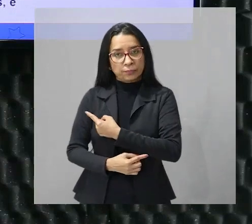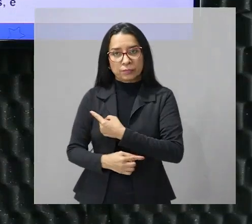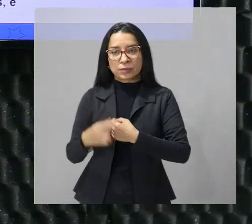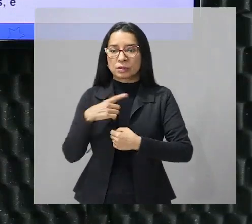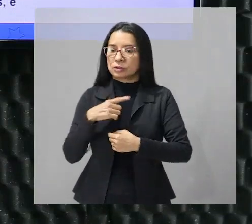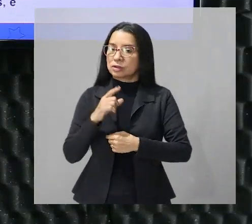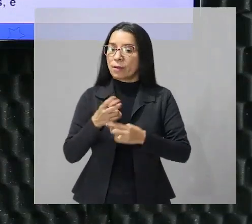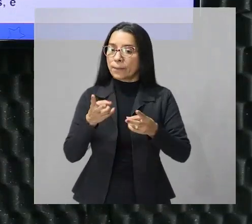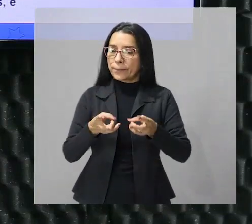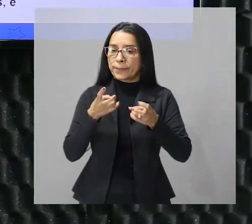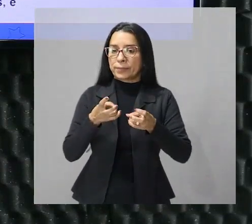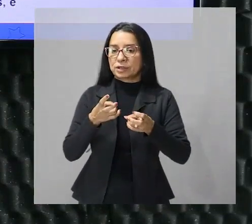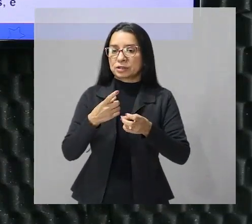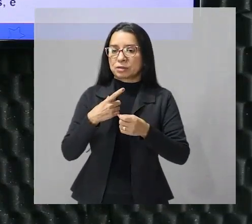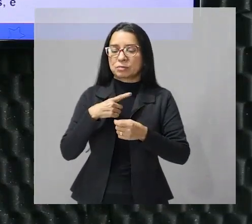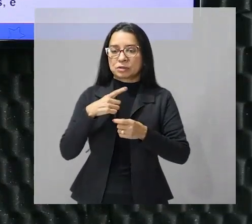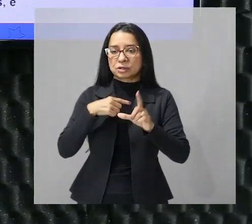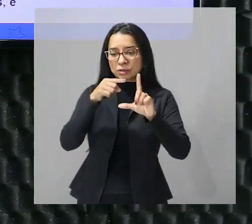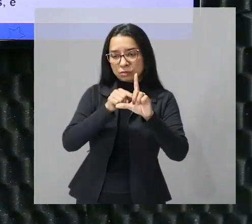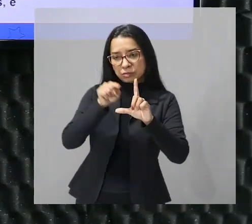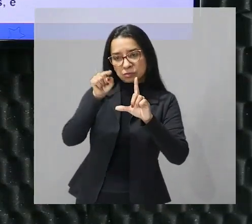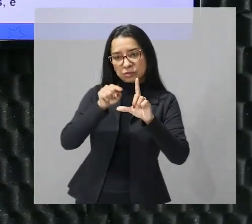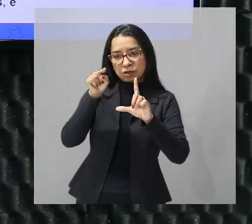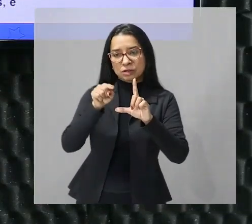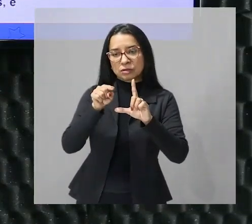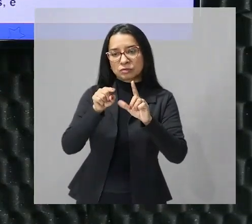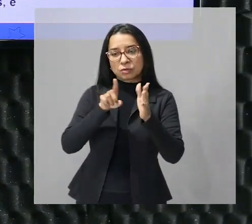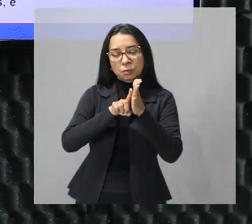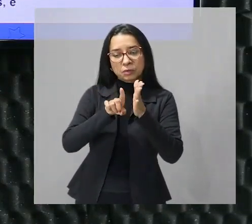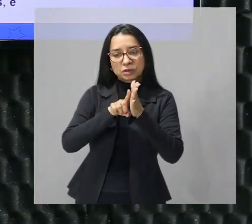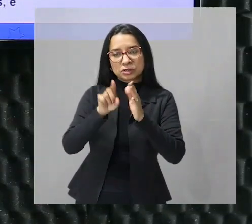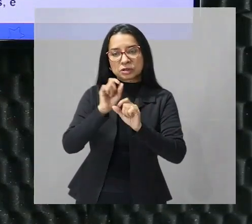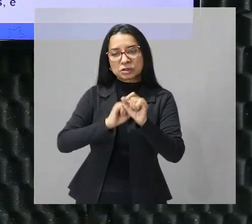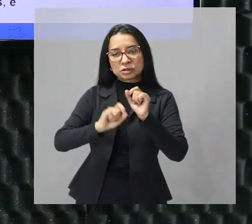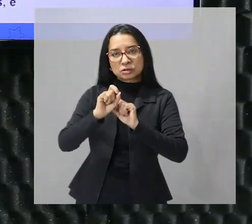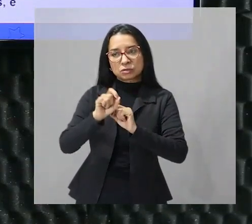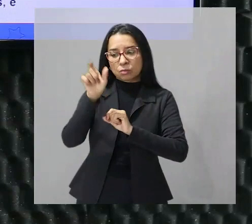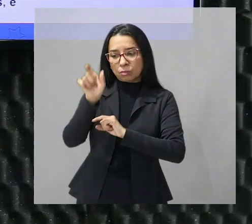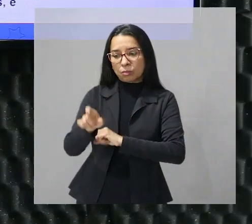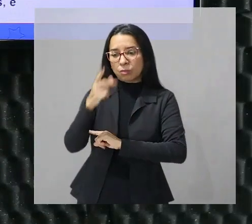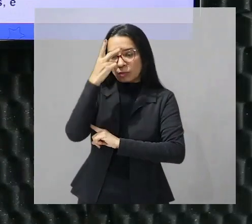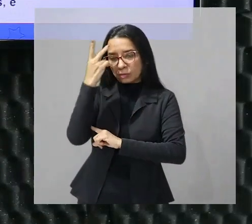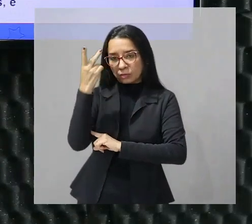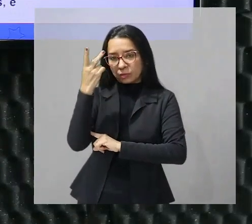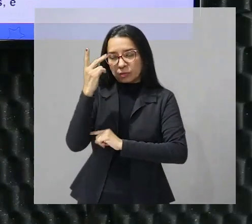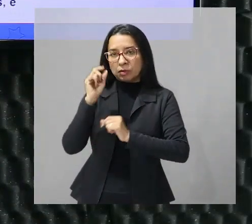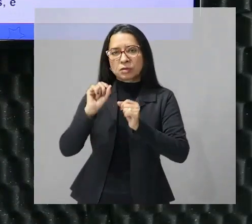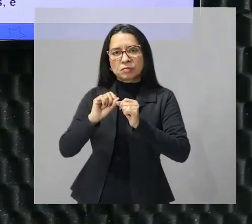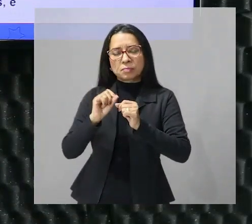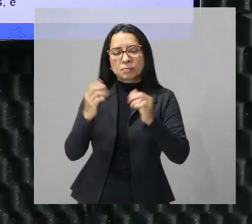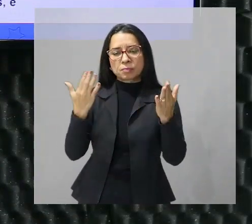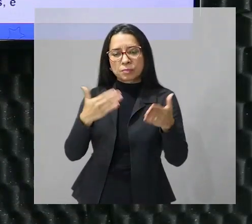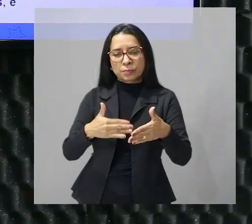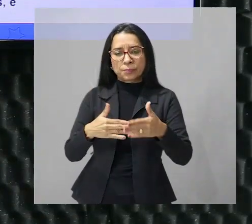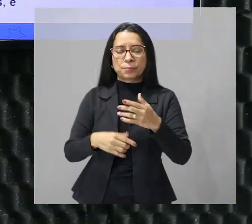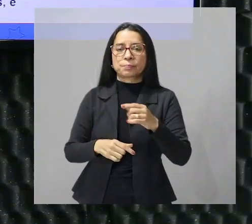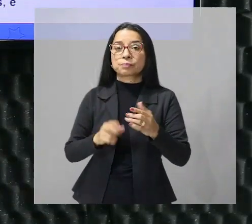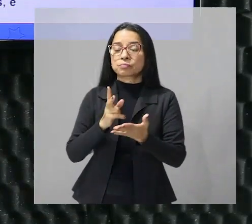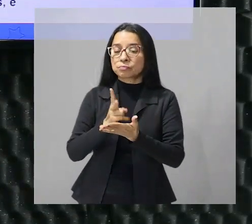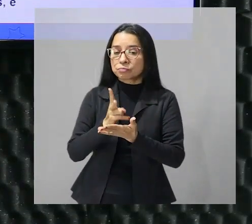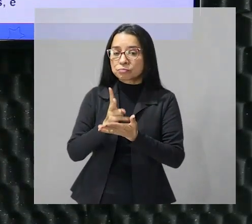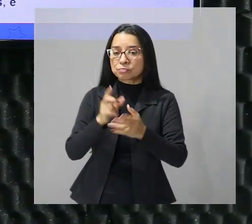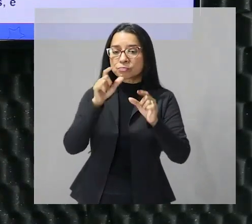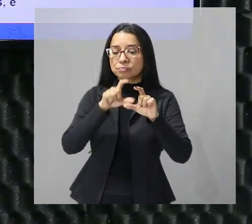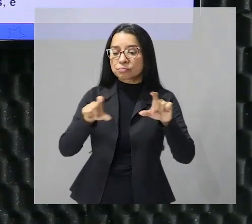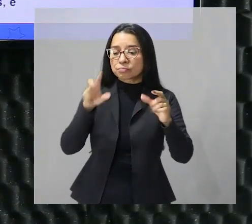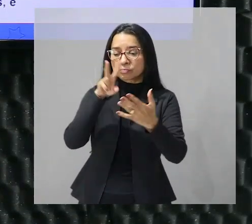você já percebe a presença desse gráfico e são dados de certo candidato. Analise o gráfico que mostra